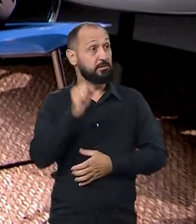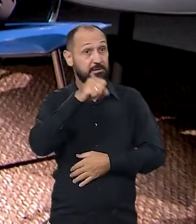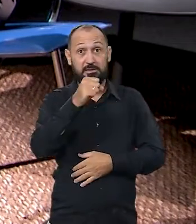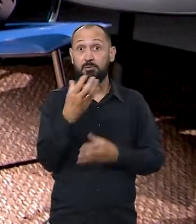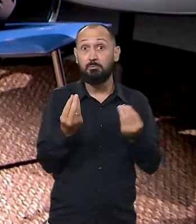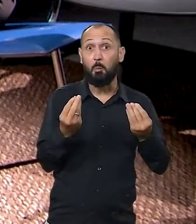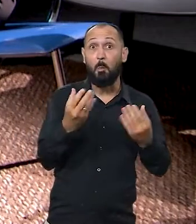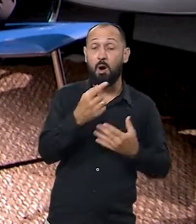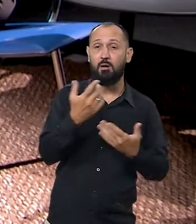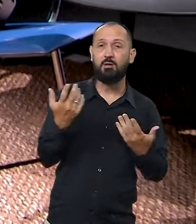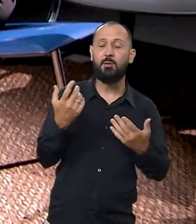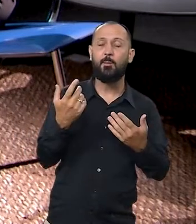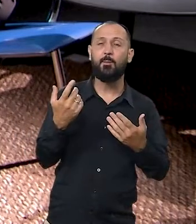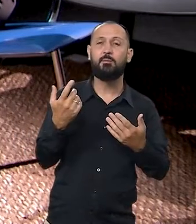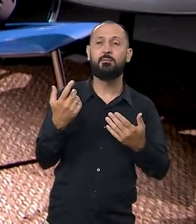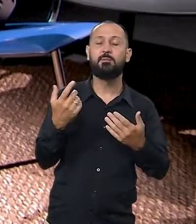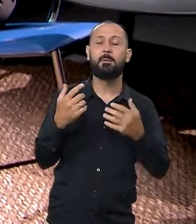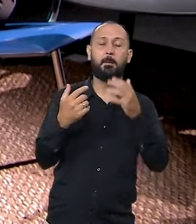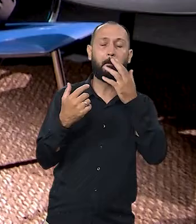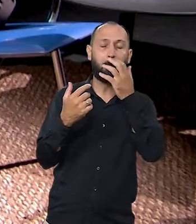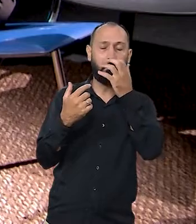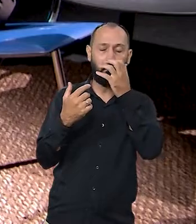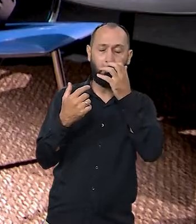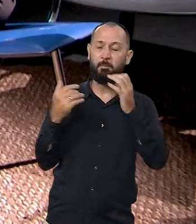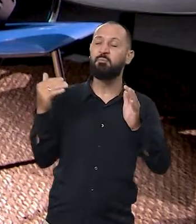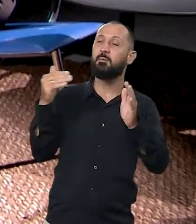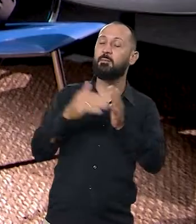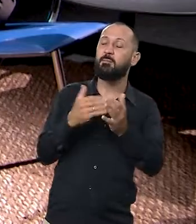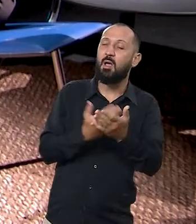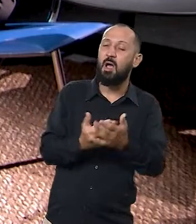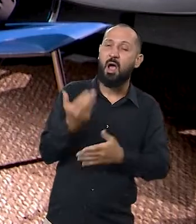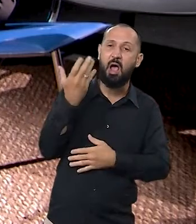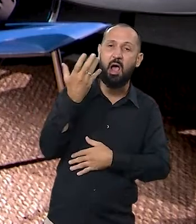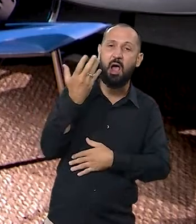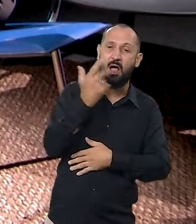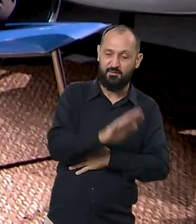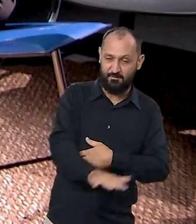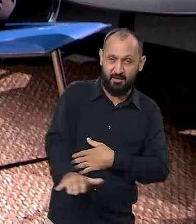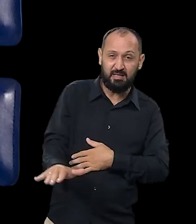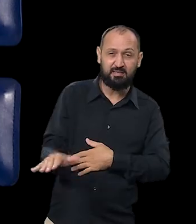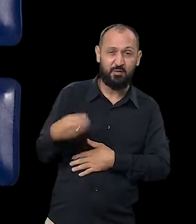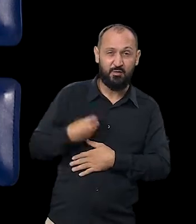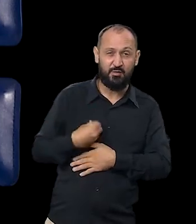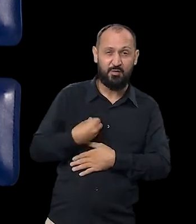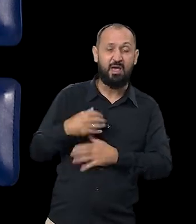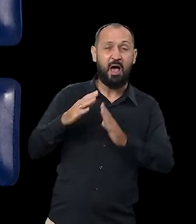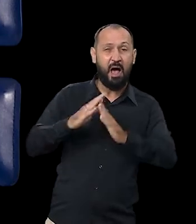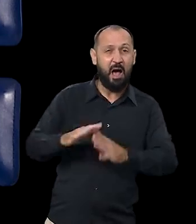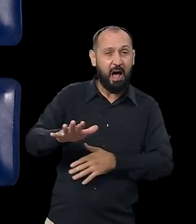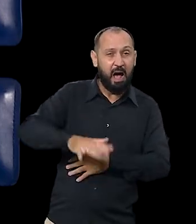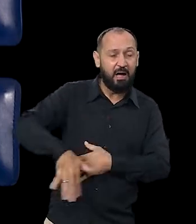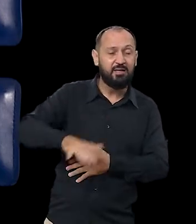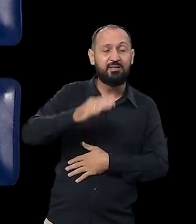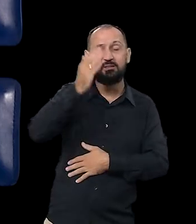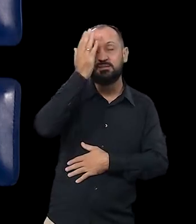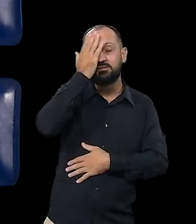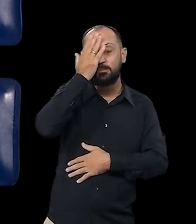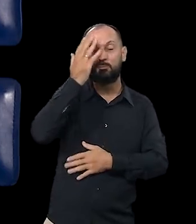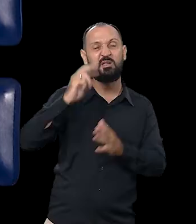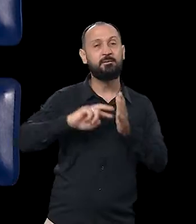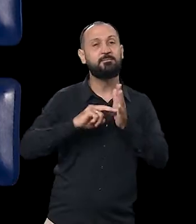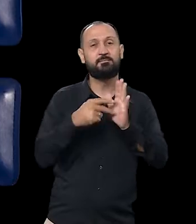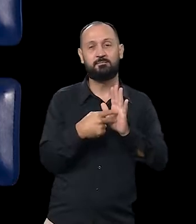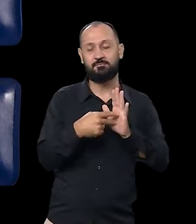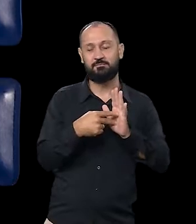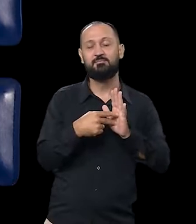Muito, e até pela minha origem, pela minha infância, eu entendia que, de